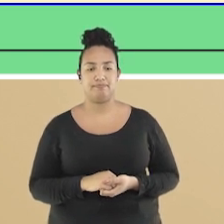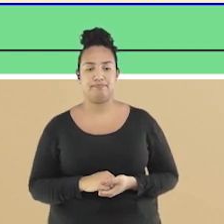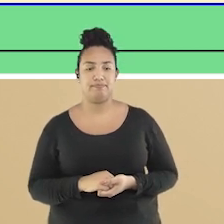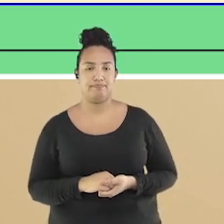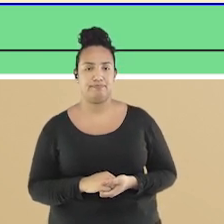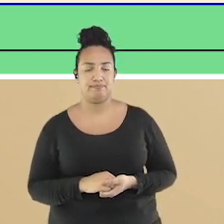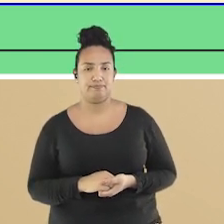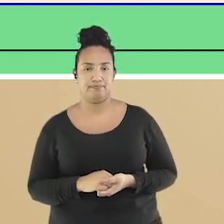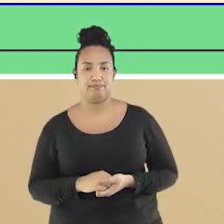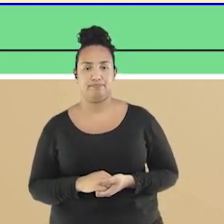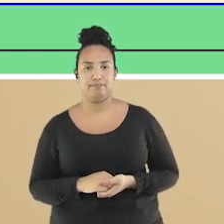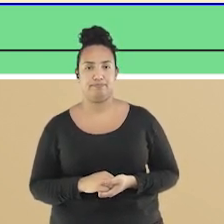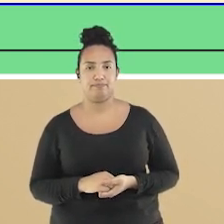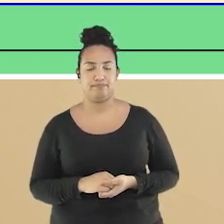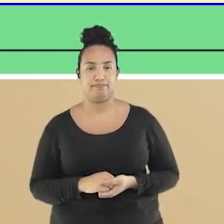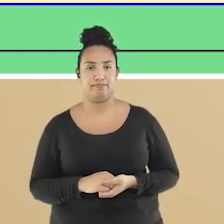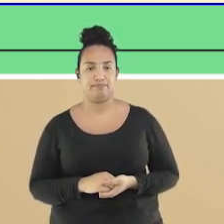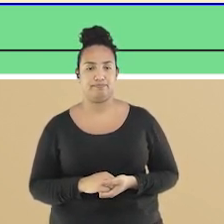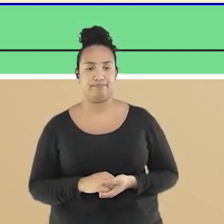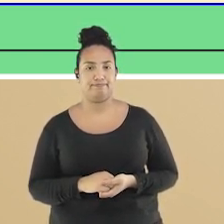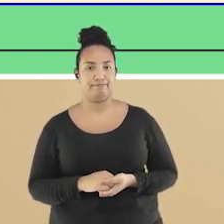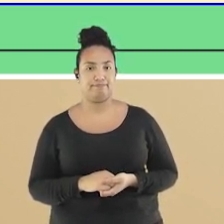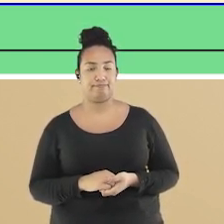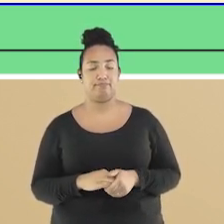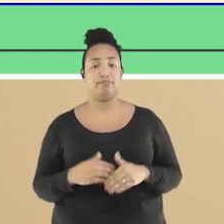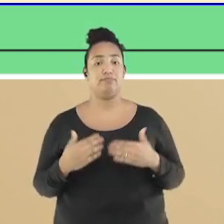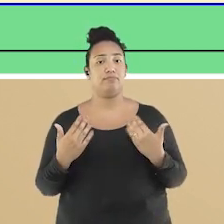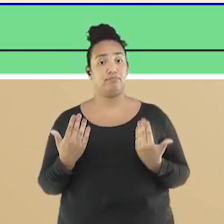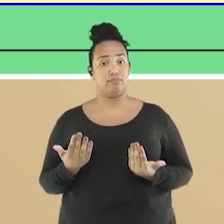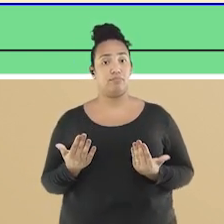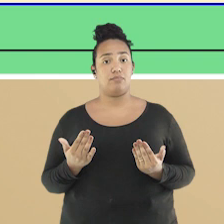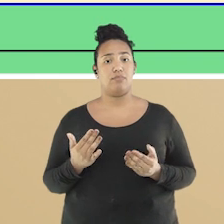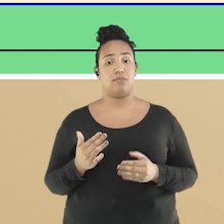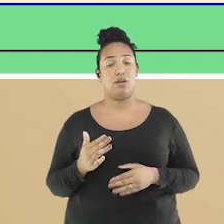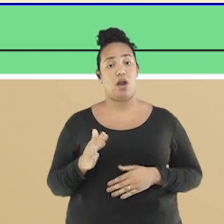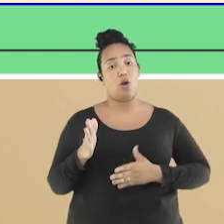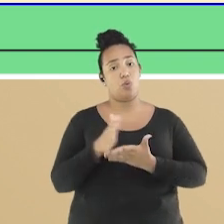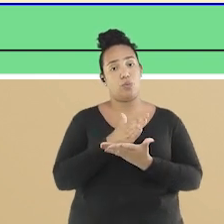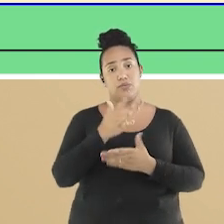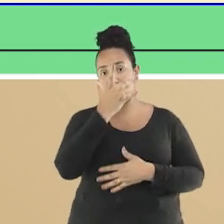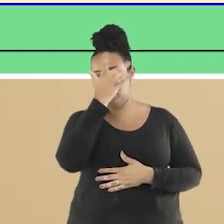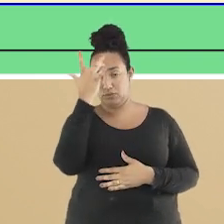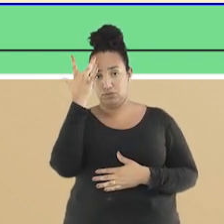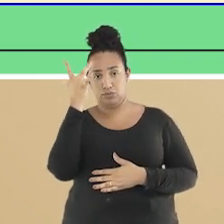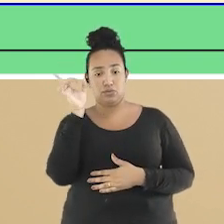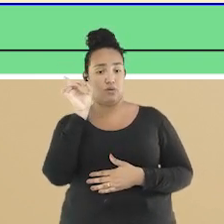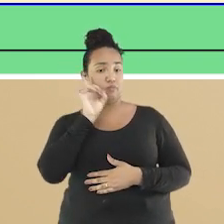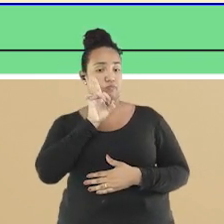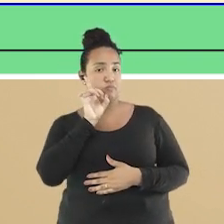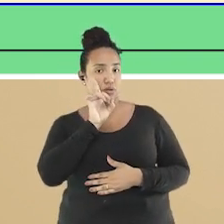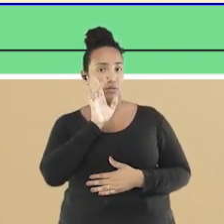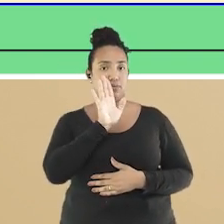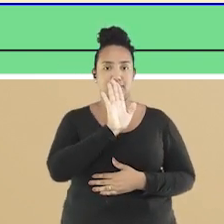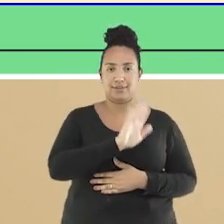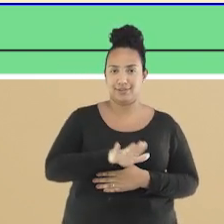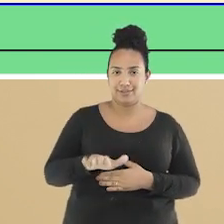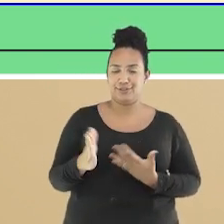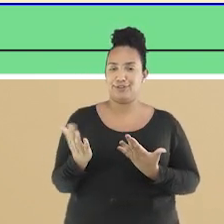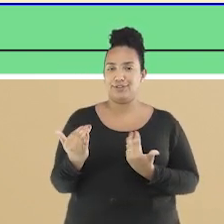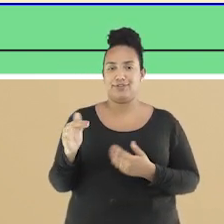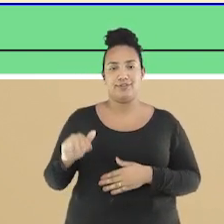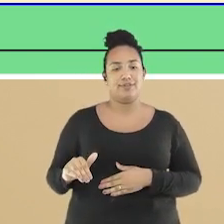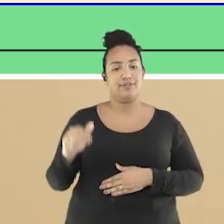the back-to-school season. Então, para muitos americanos, particularmente crianças e jovens adultos,